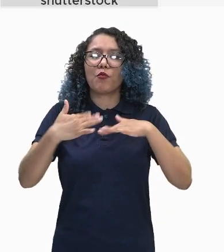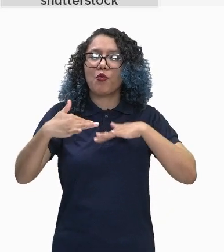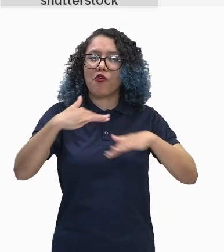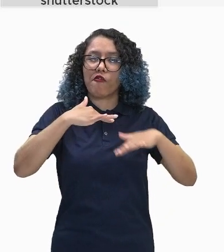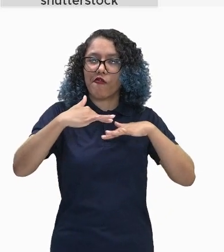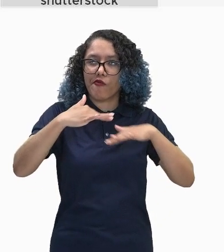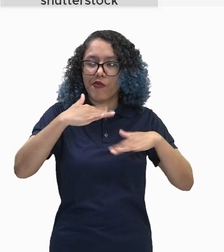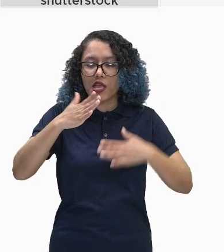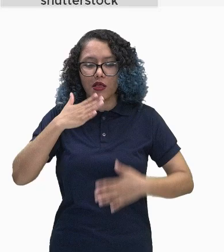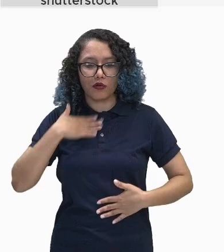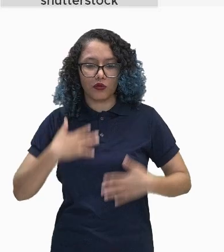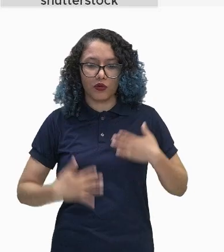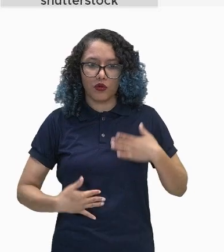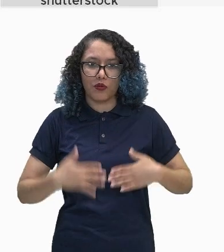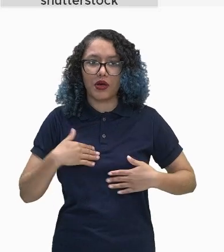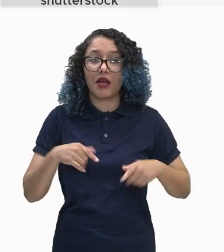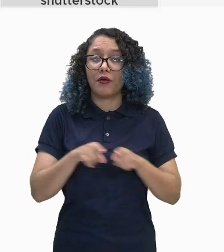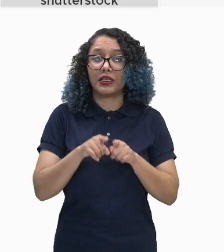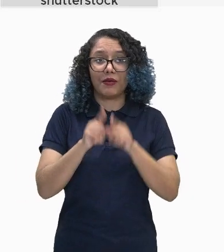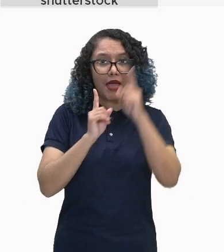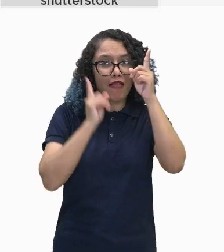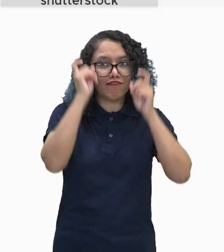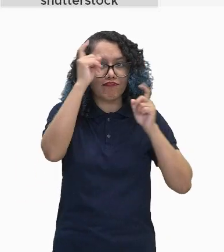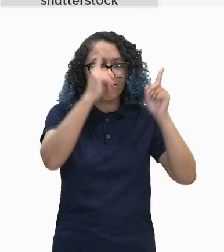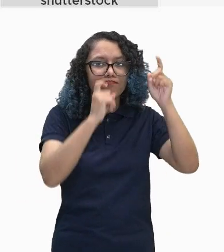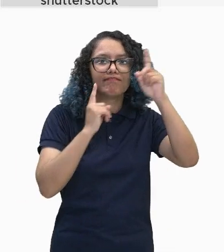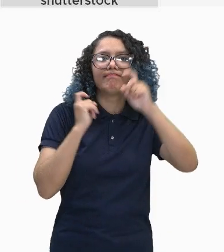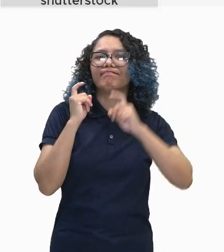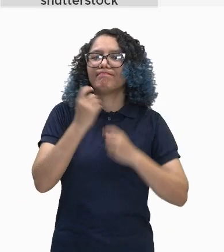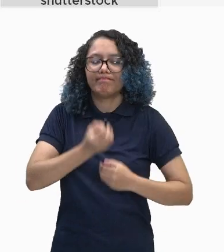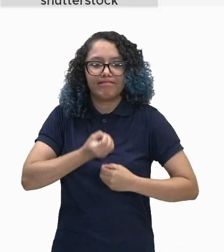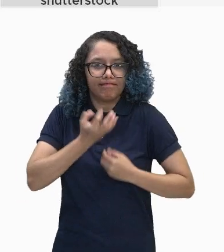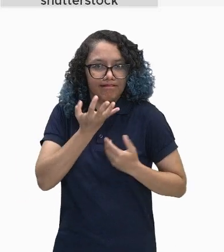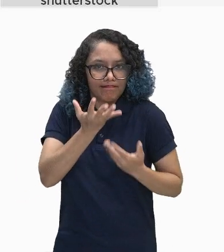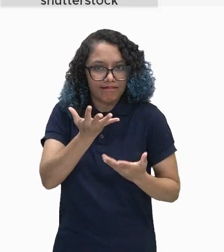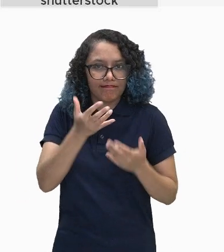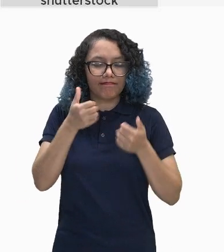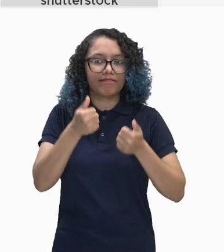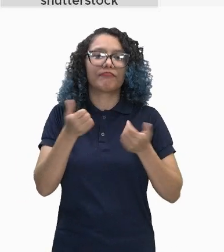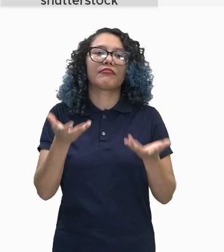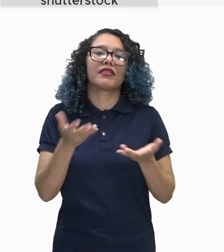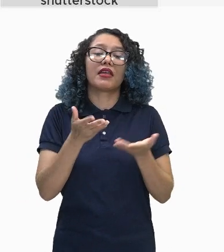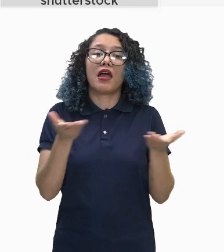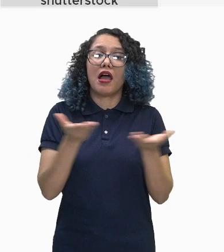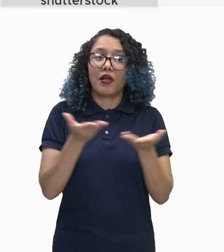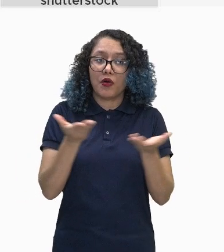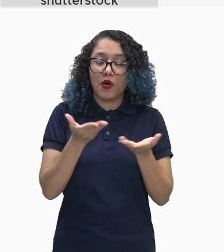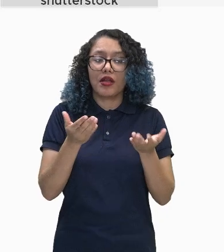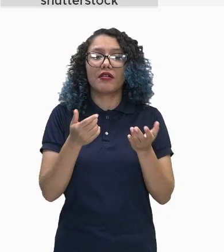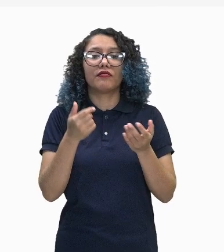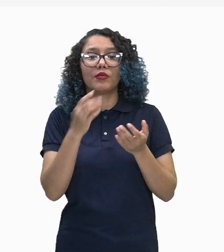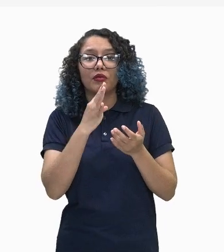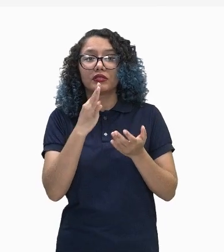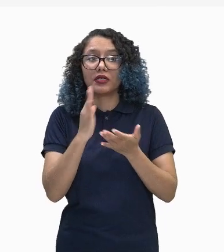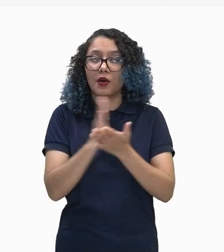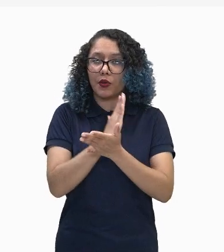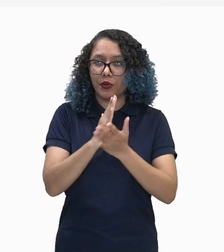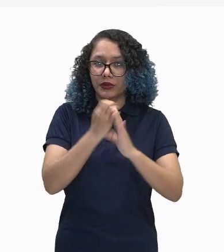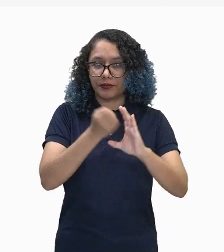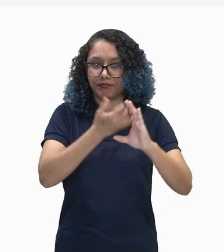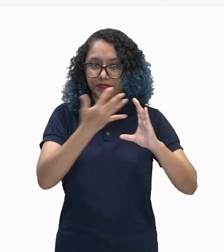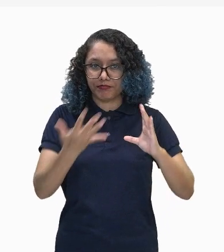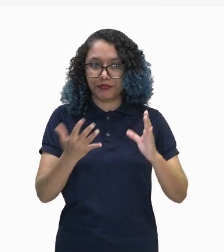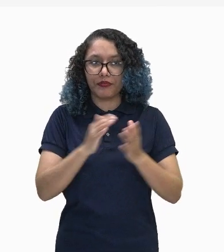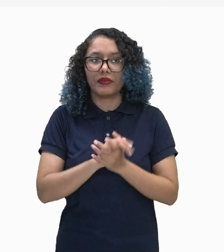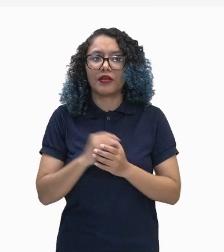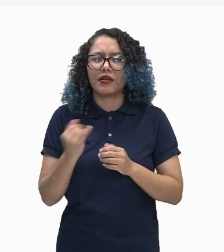corporais e essa expressividade. Então, a partir disso, vamos conhecer algum desses elementos. Importância